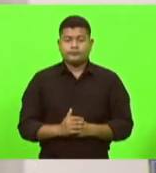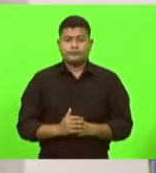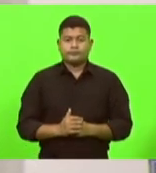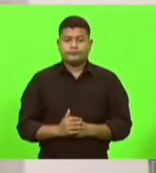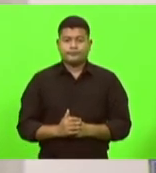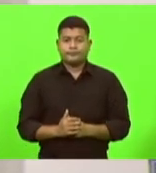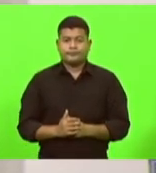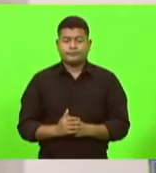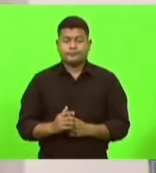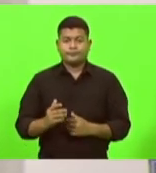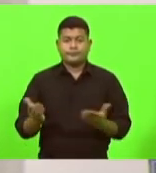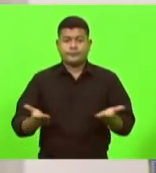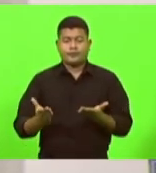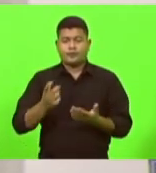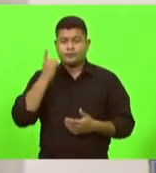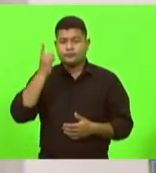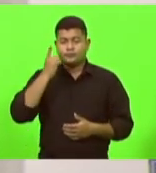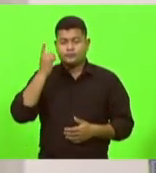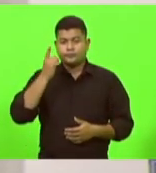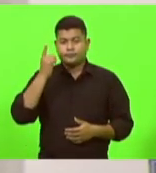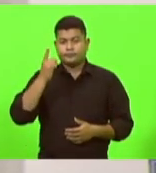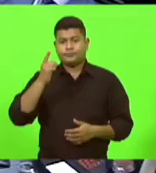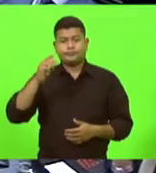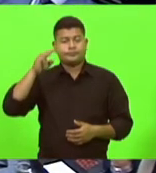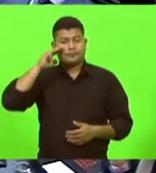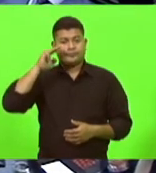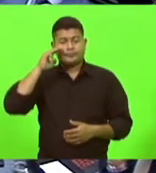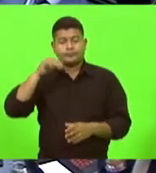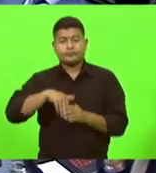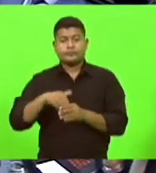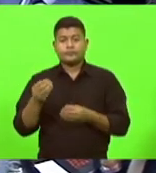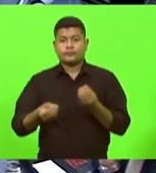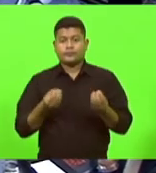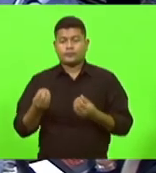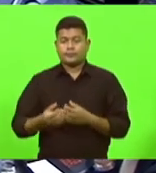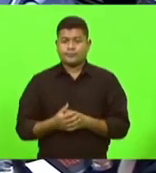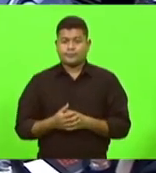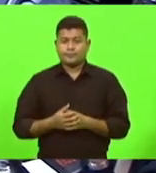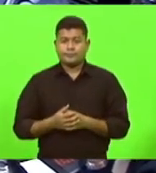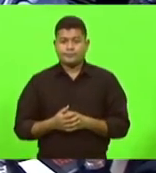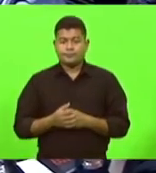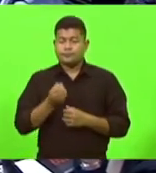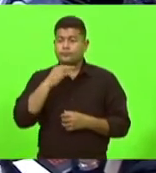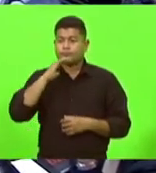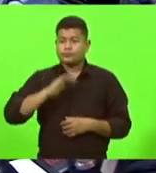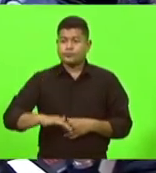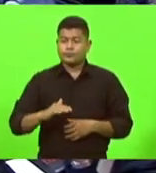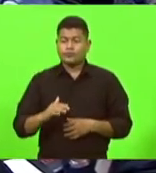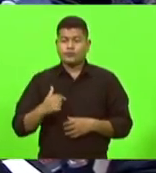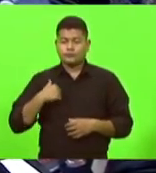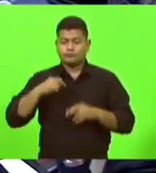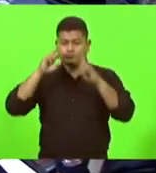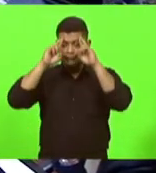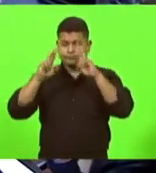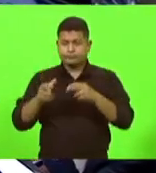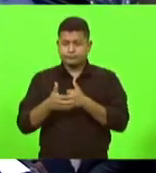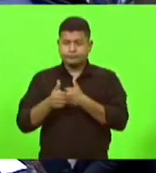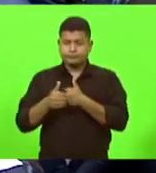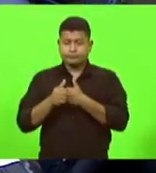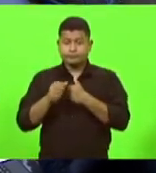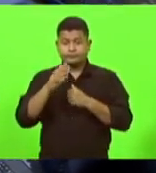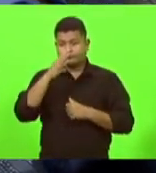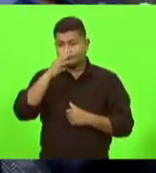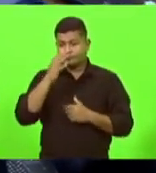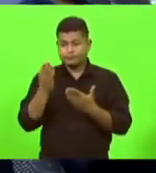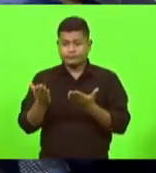deputada Marlene Fengler? Boa tarde, caros colegas. Com muito respeito, carinho e admiração, voto no